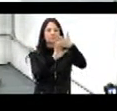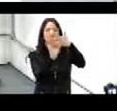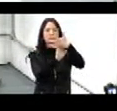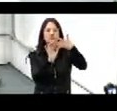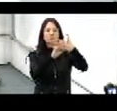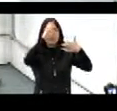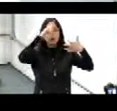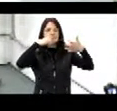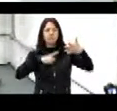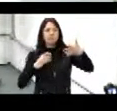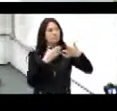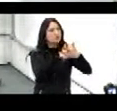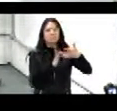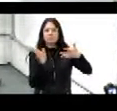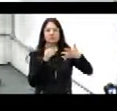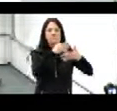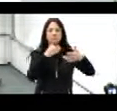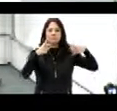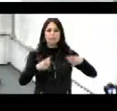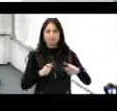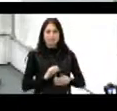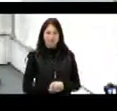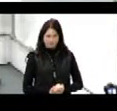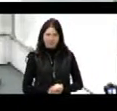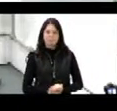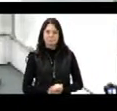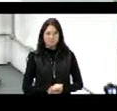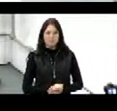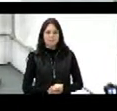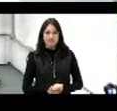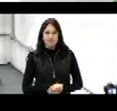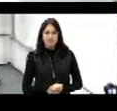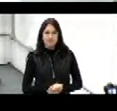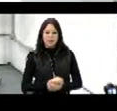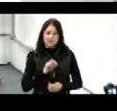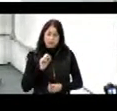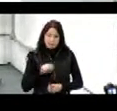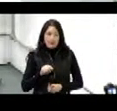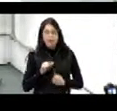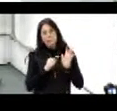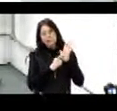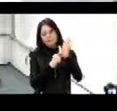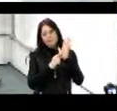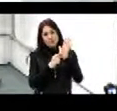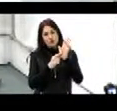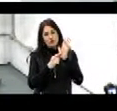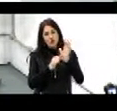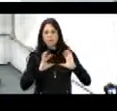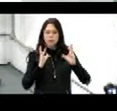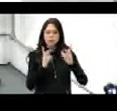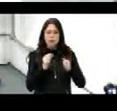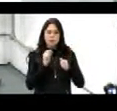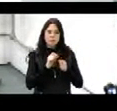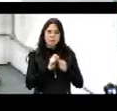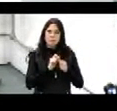então, buscar o espaço que deseja. E assim a gente está fazendo a indicação também para o